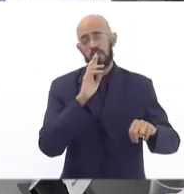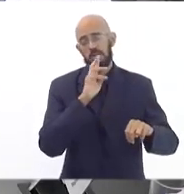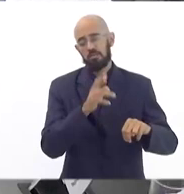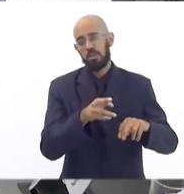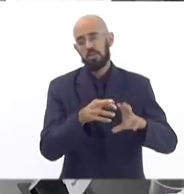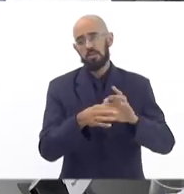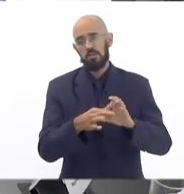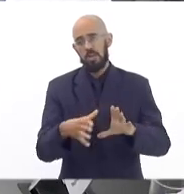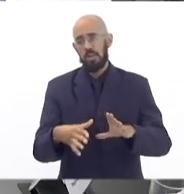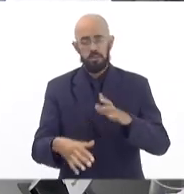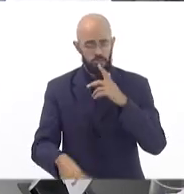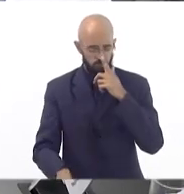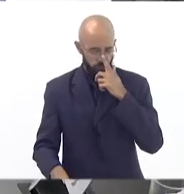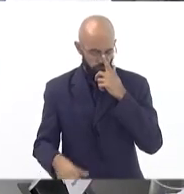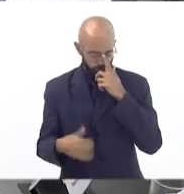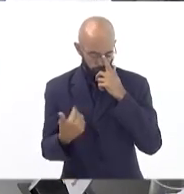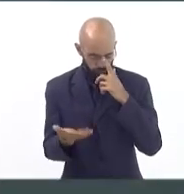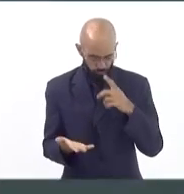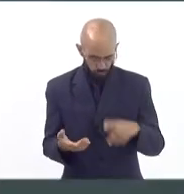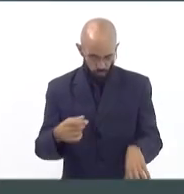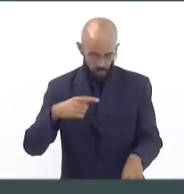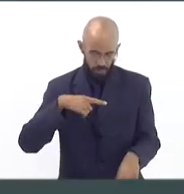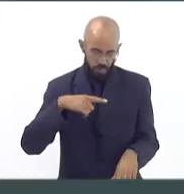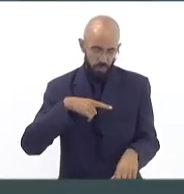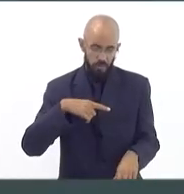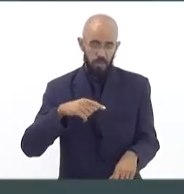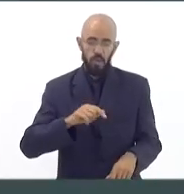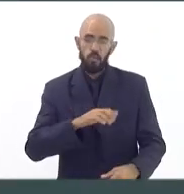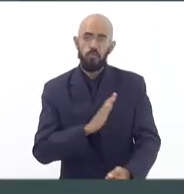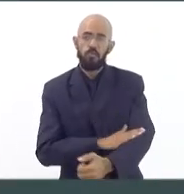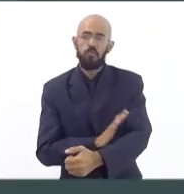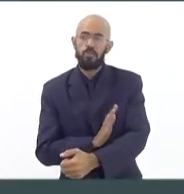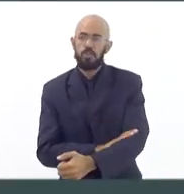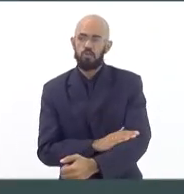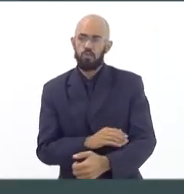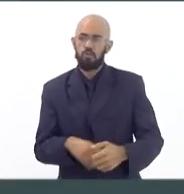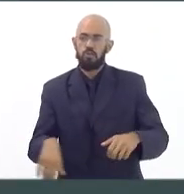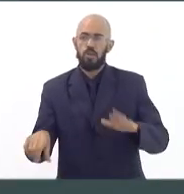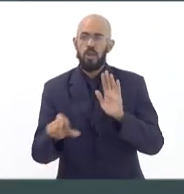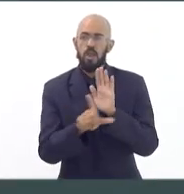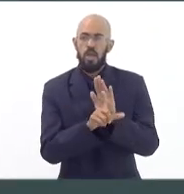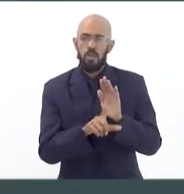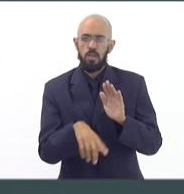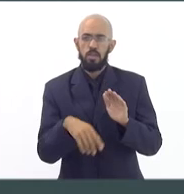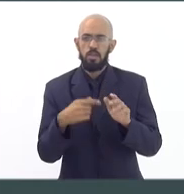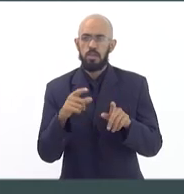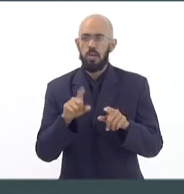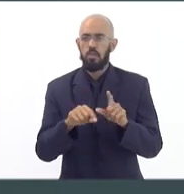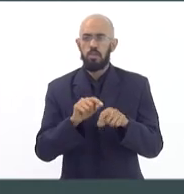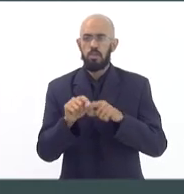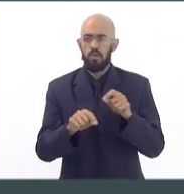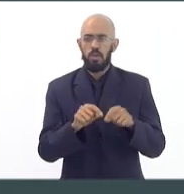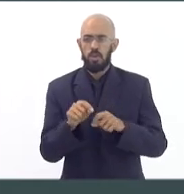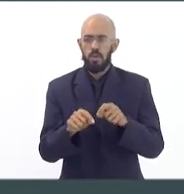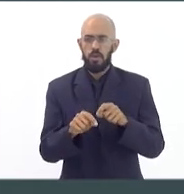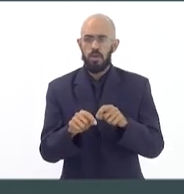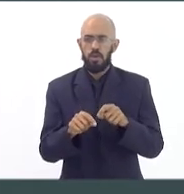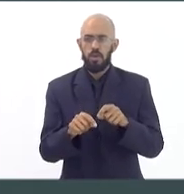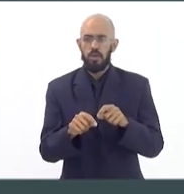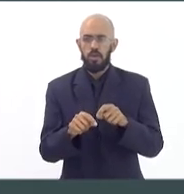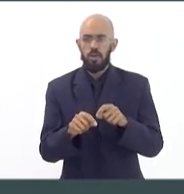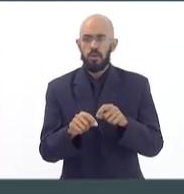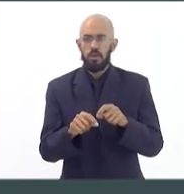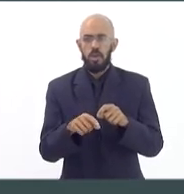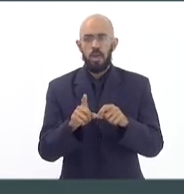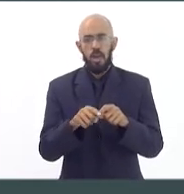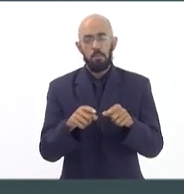aquela a um círculo vicioso né é que eu coloco ali naquela terceira linha que o grande doentes portadores dos materiais ainda